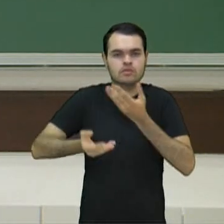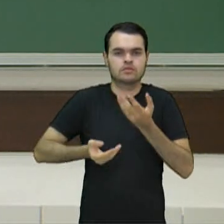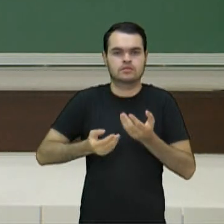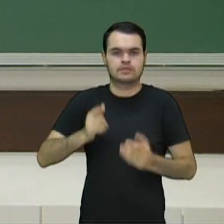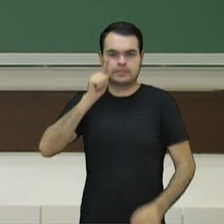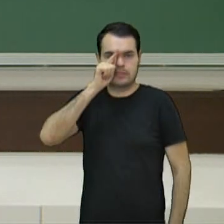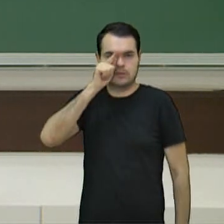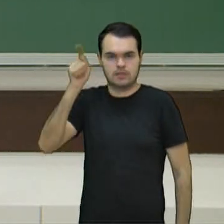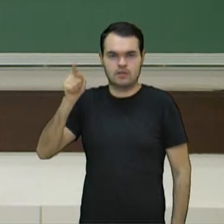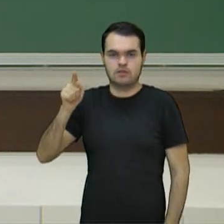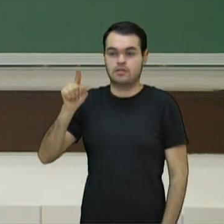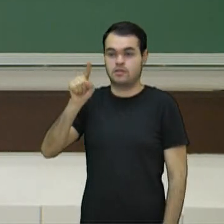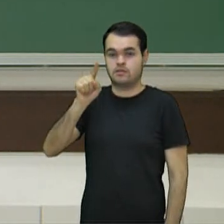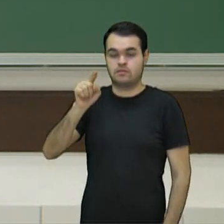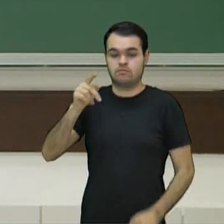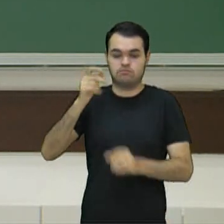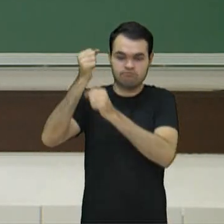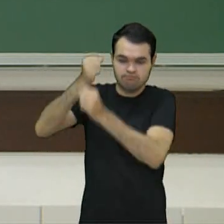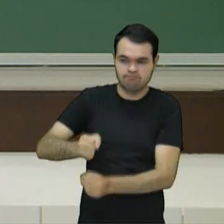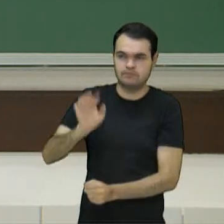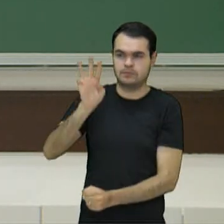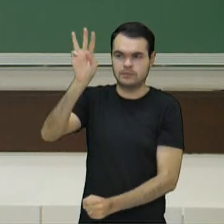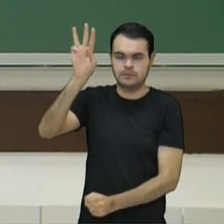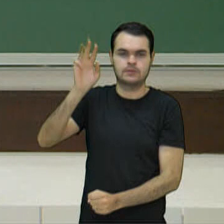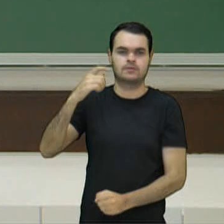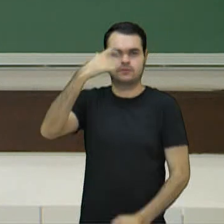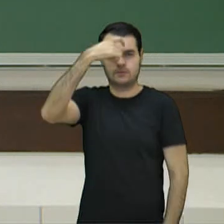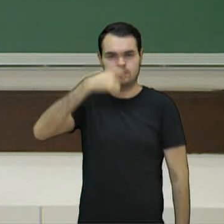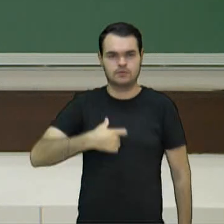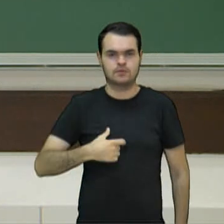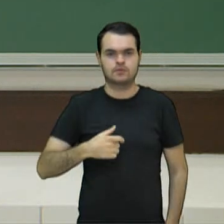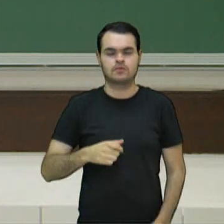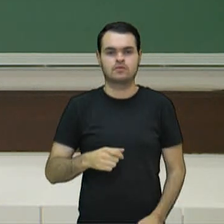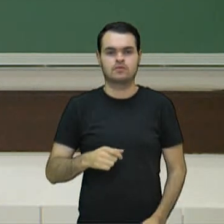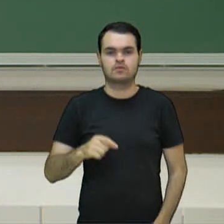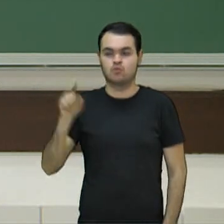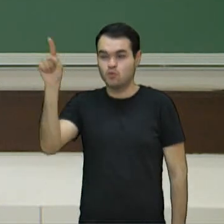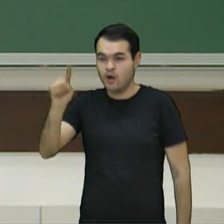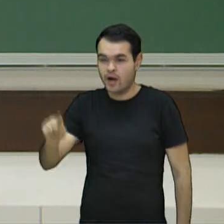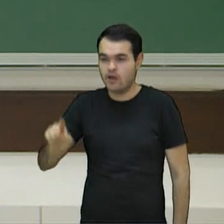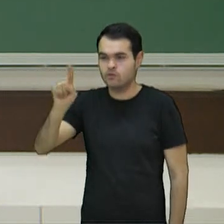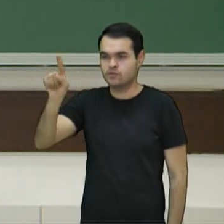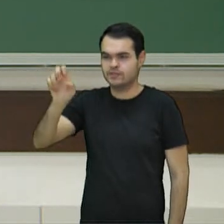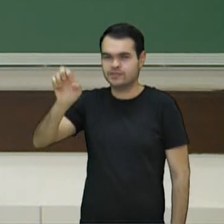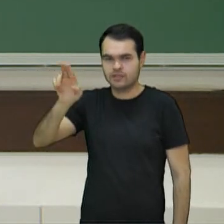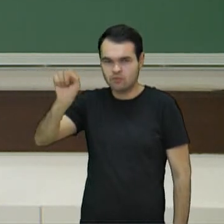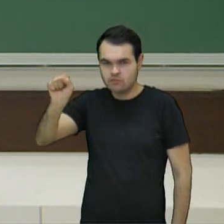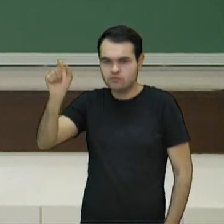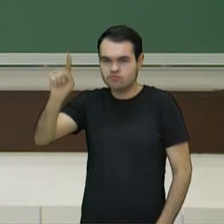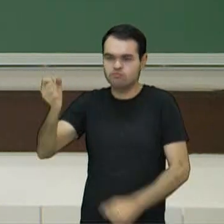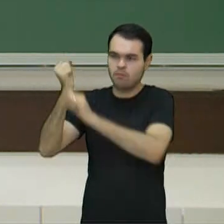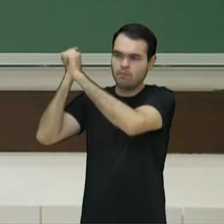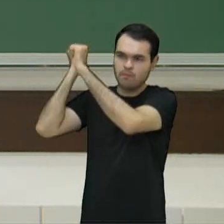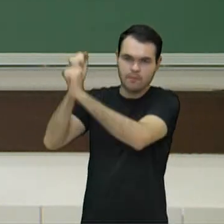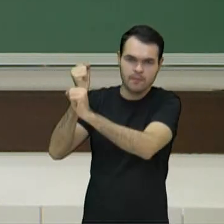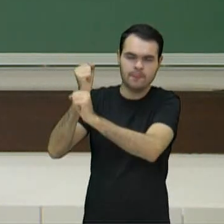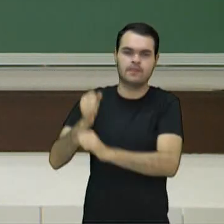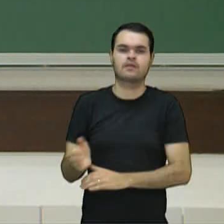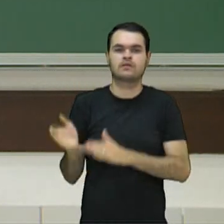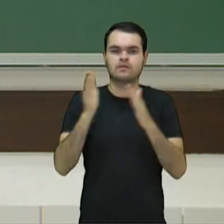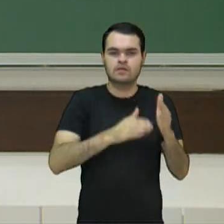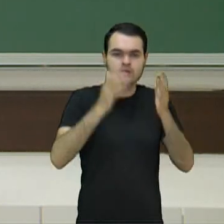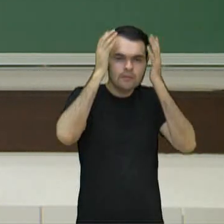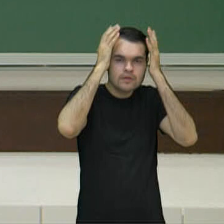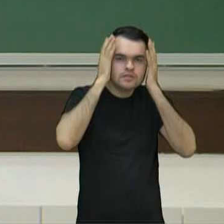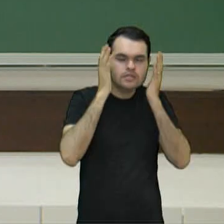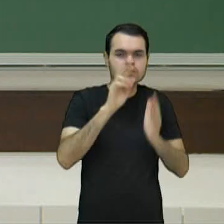Olimpo, o tridente de Poseidon, o raio de Zeus e o capacete de Hades, todos eles foram